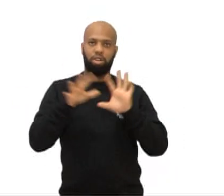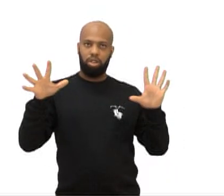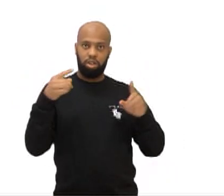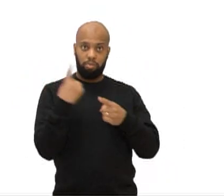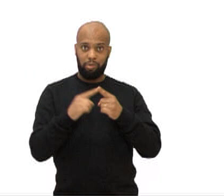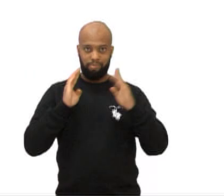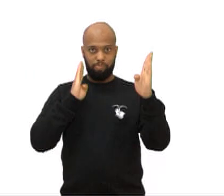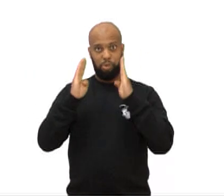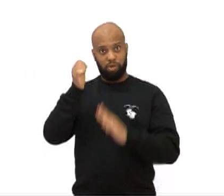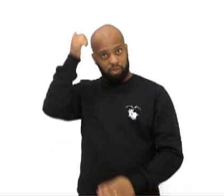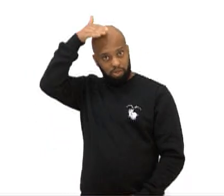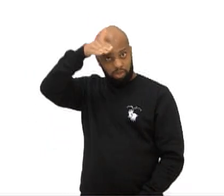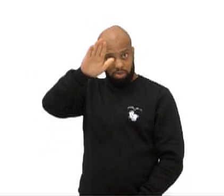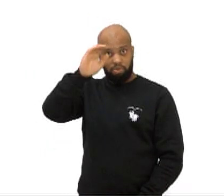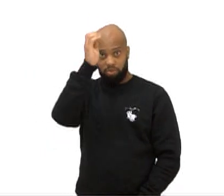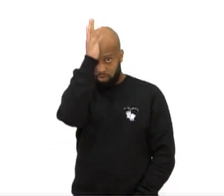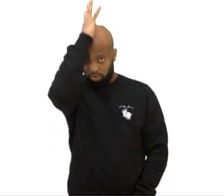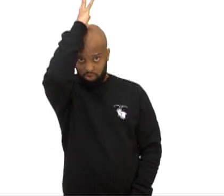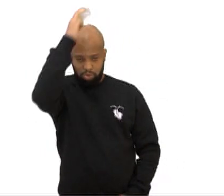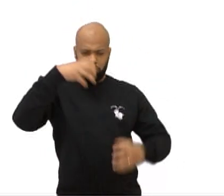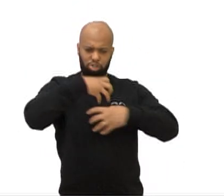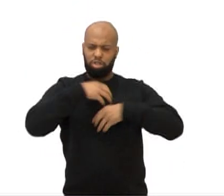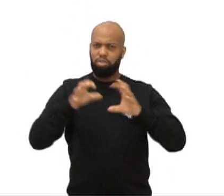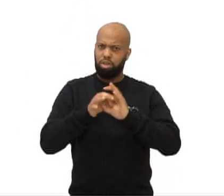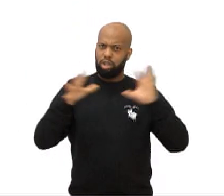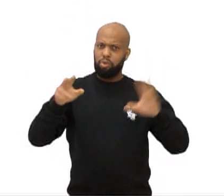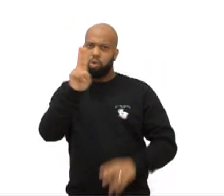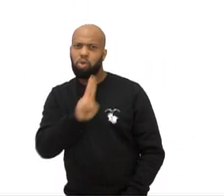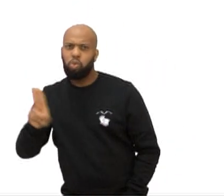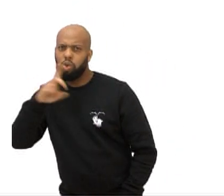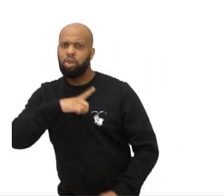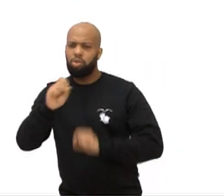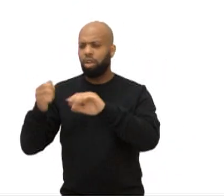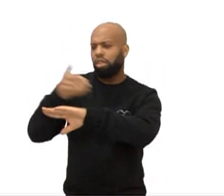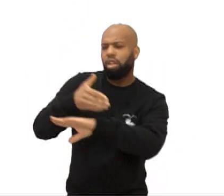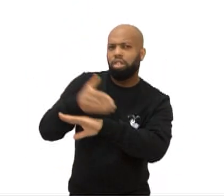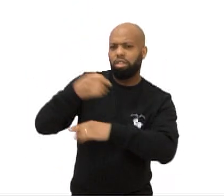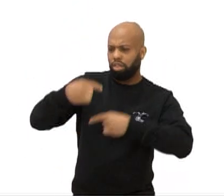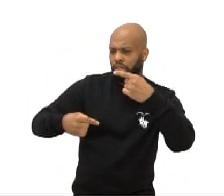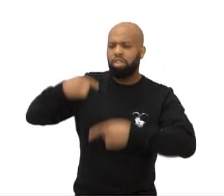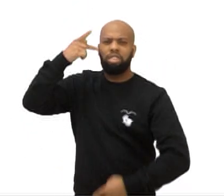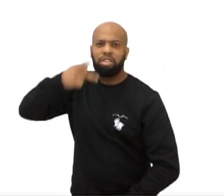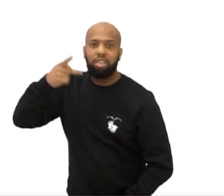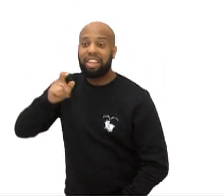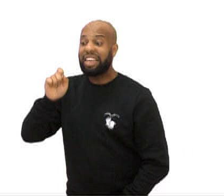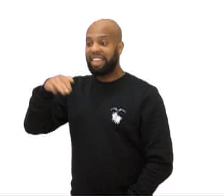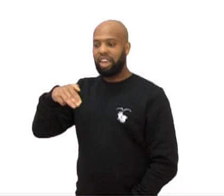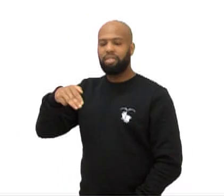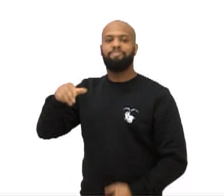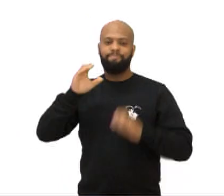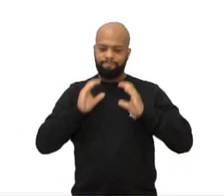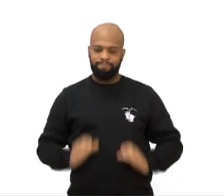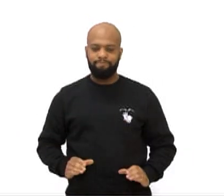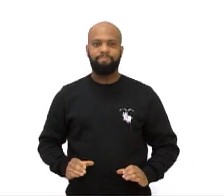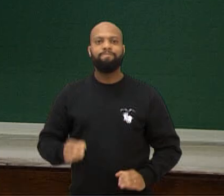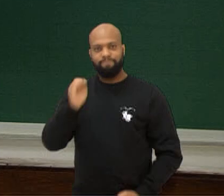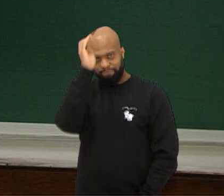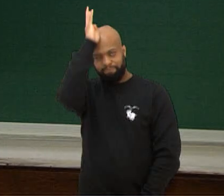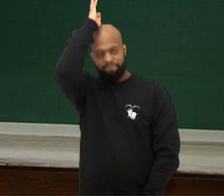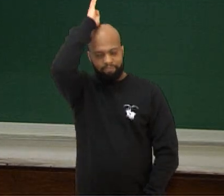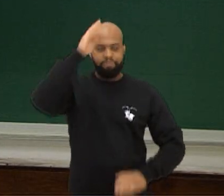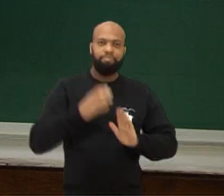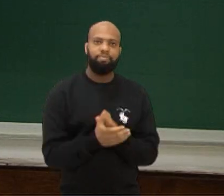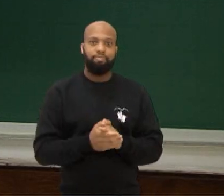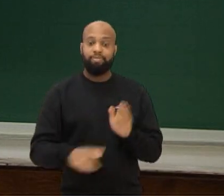parte fundamental da liberdade se realizou através da participação política dos cidadãos romanos. Então,